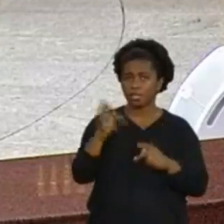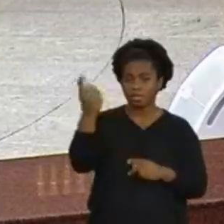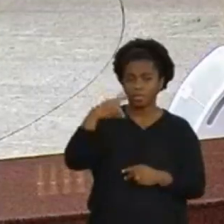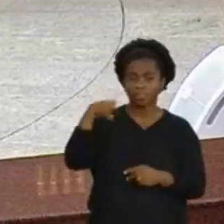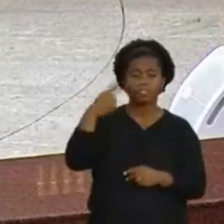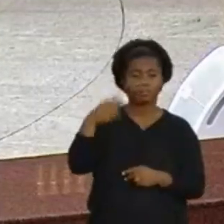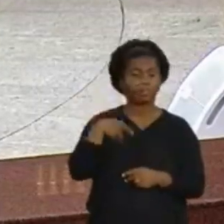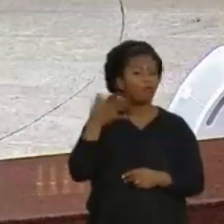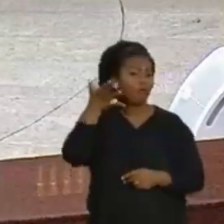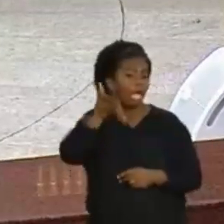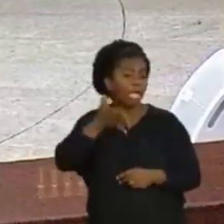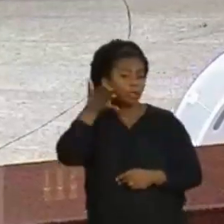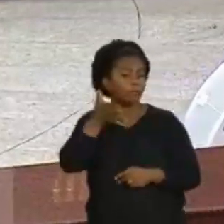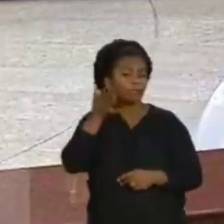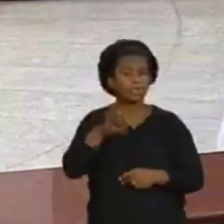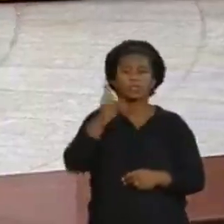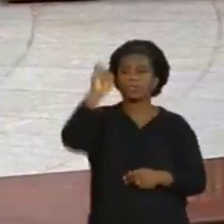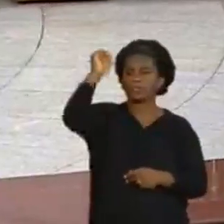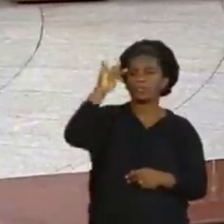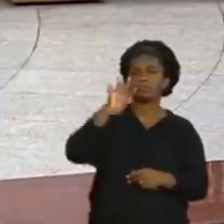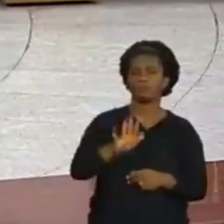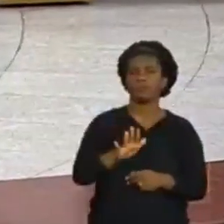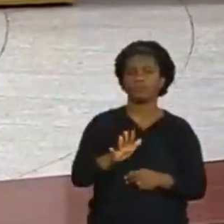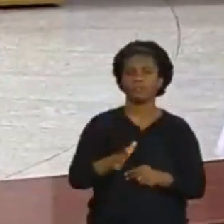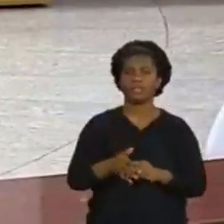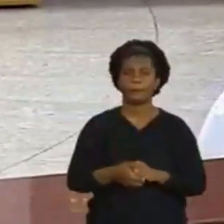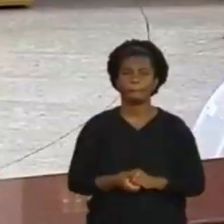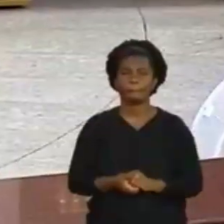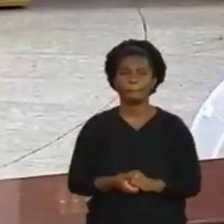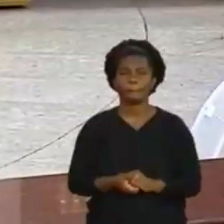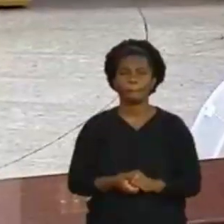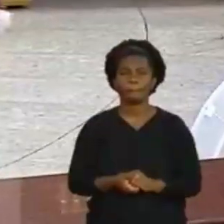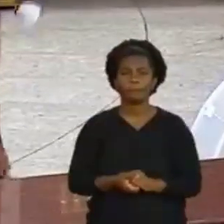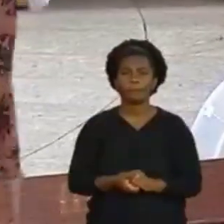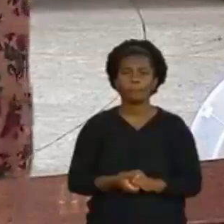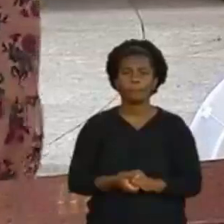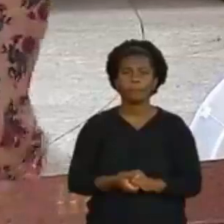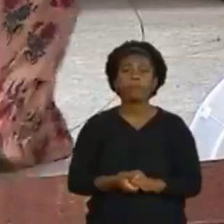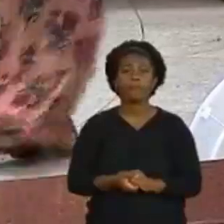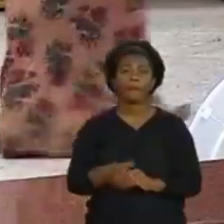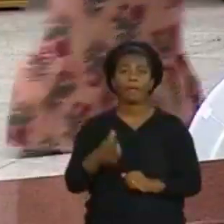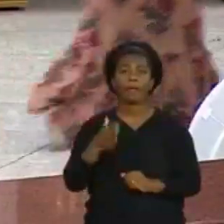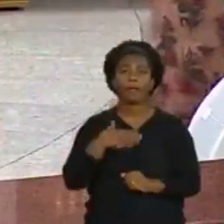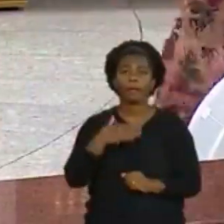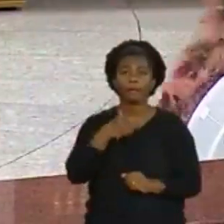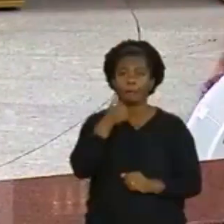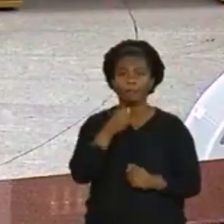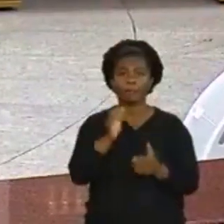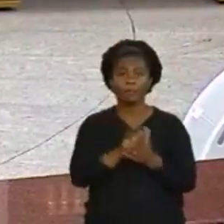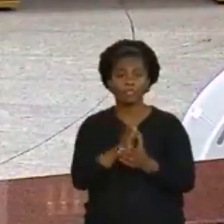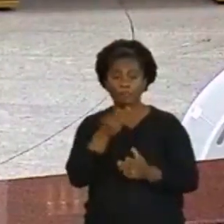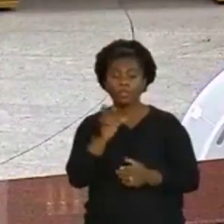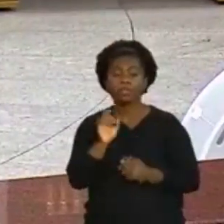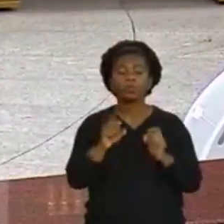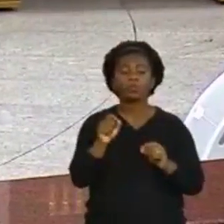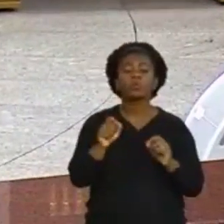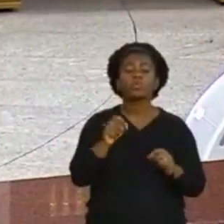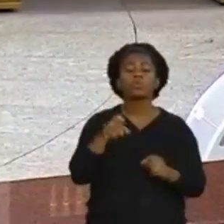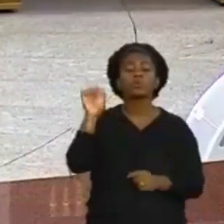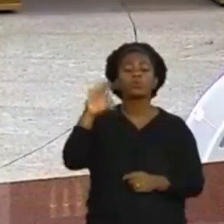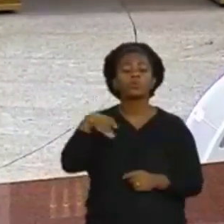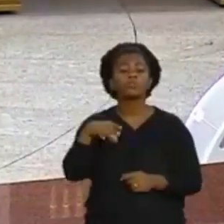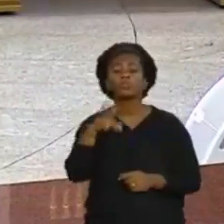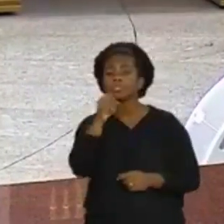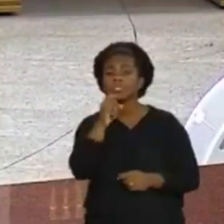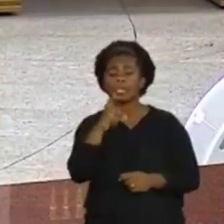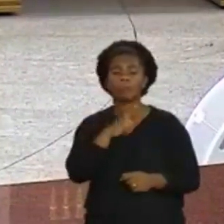faz a palestra, tá? Deus abençoe. Amém. Minha esposa está lembrando aqui que no último sábado do mês tem